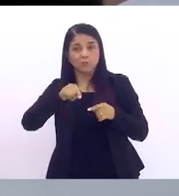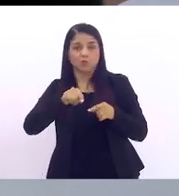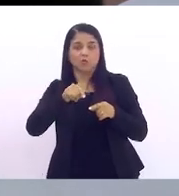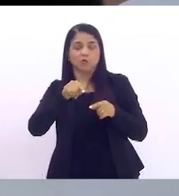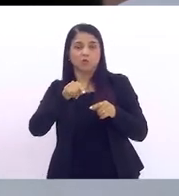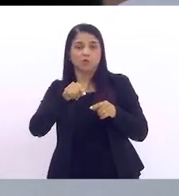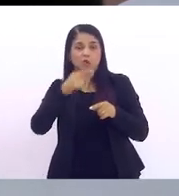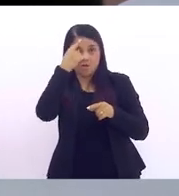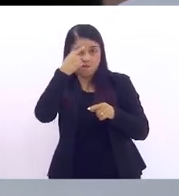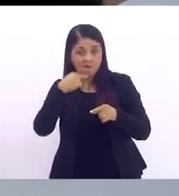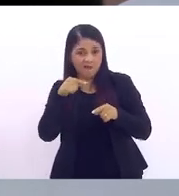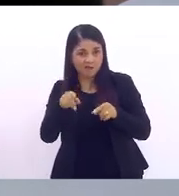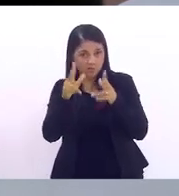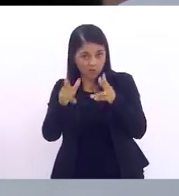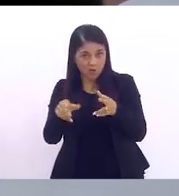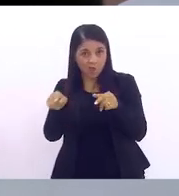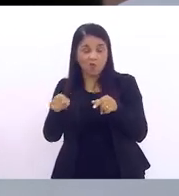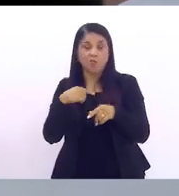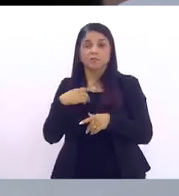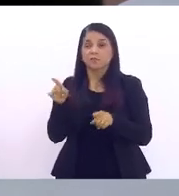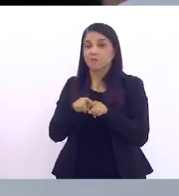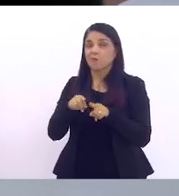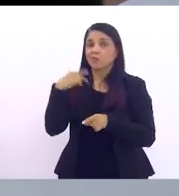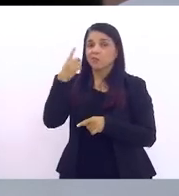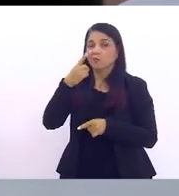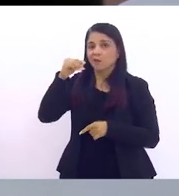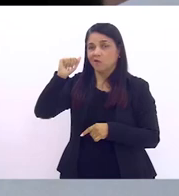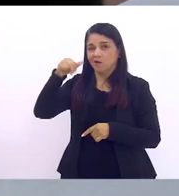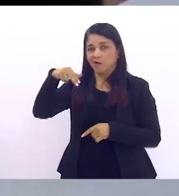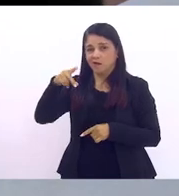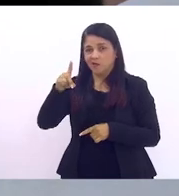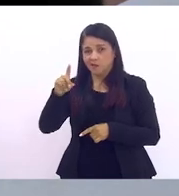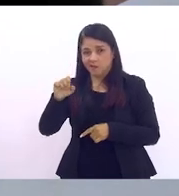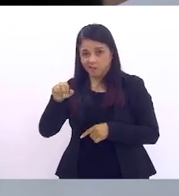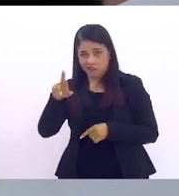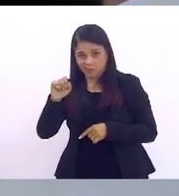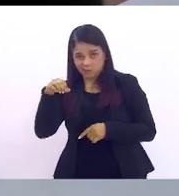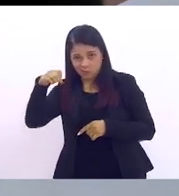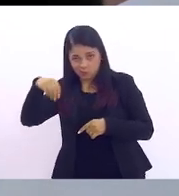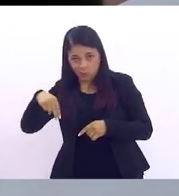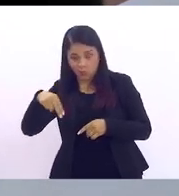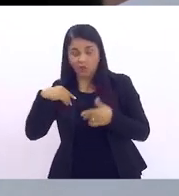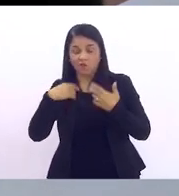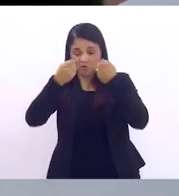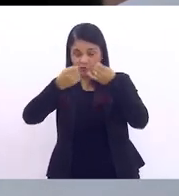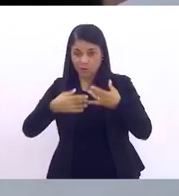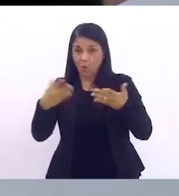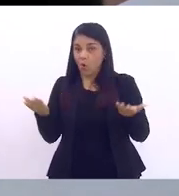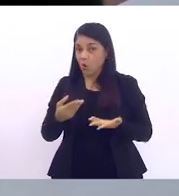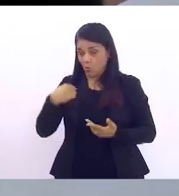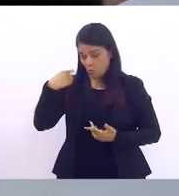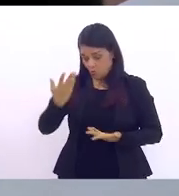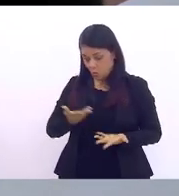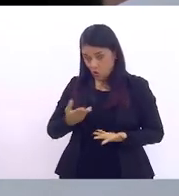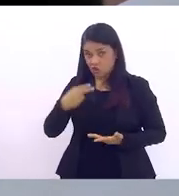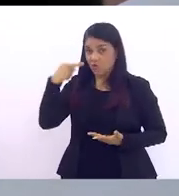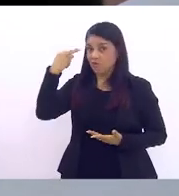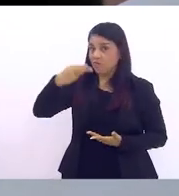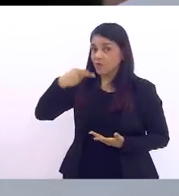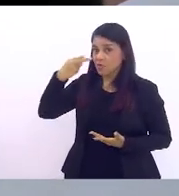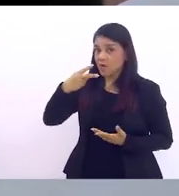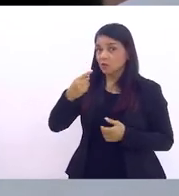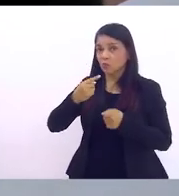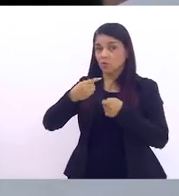o próprio Deputado colocou eh Eu hoje estou Vereador Né estou Vereador no Município